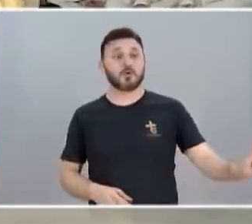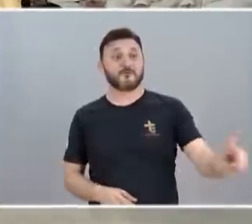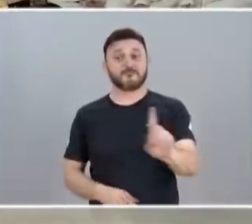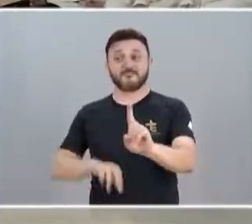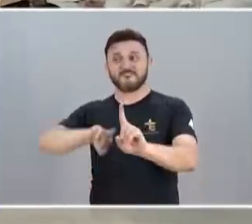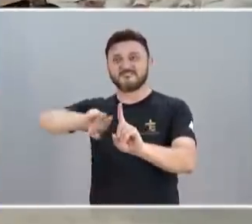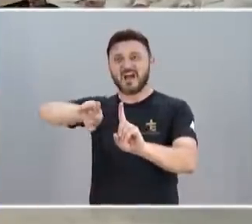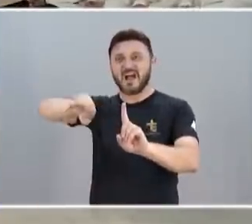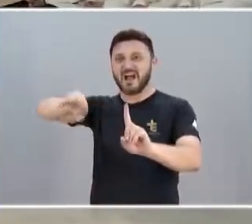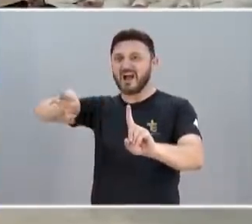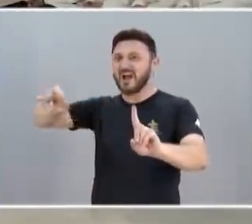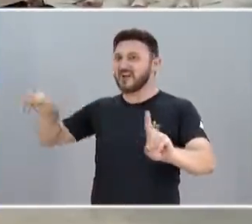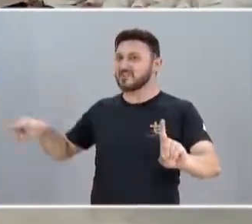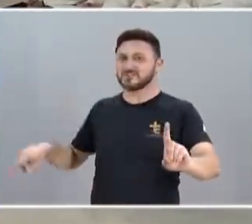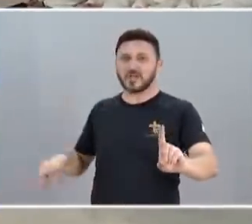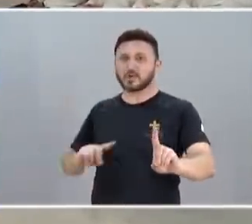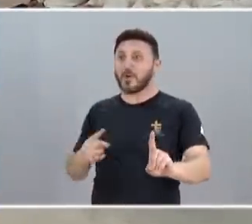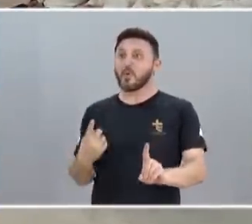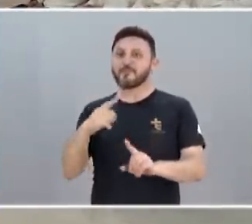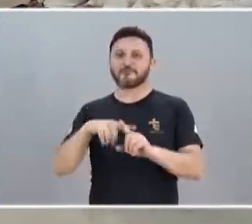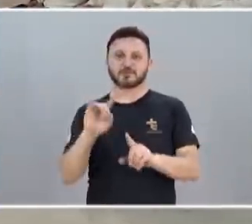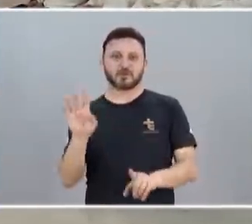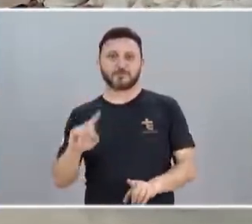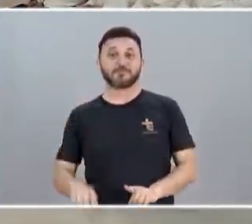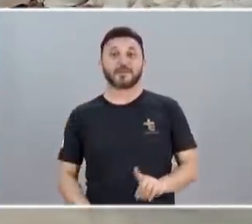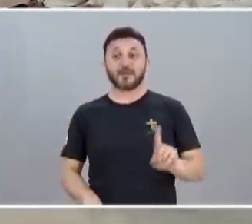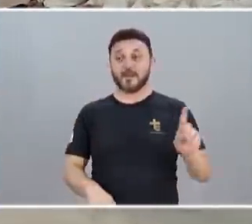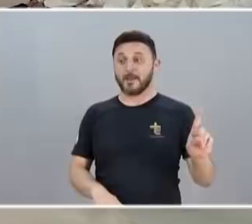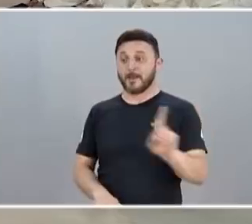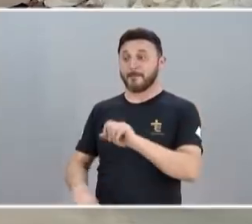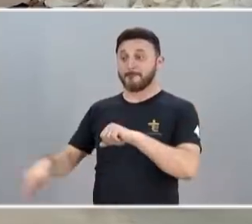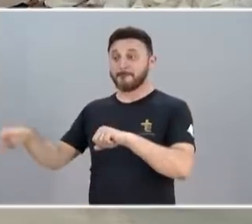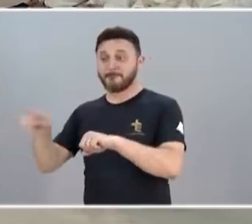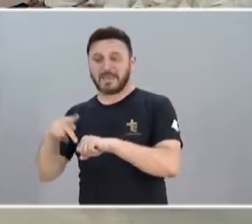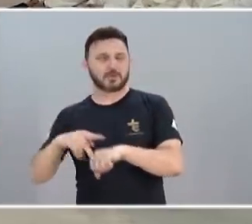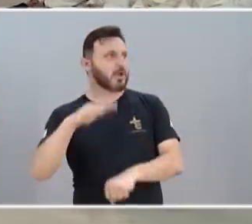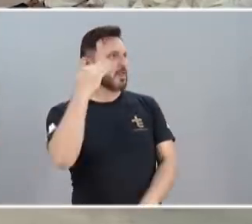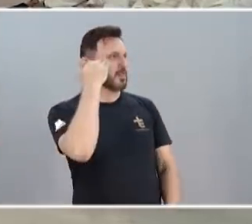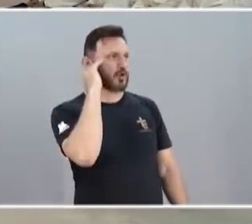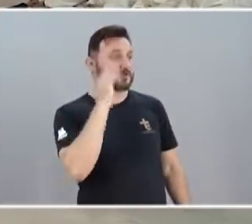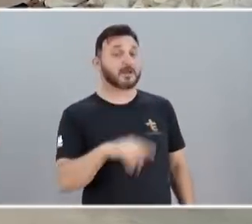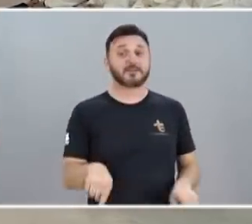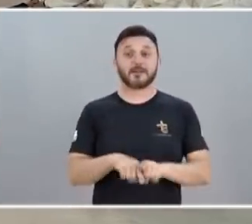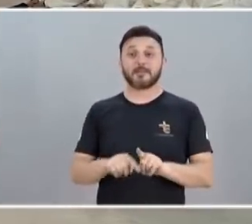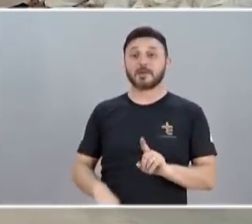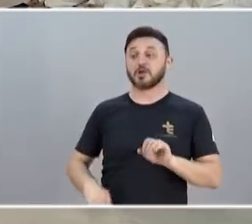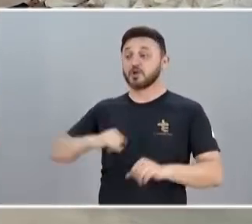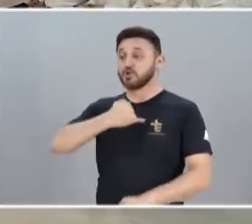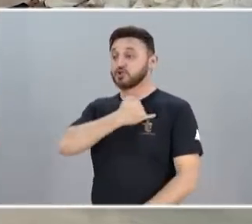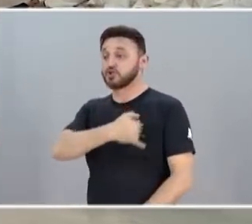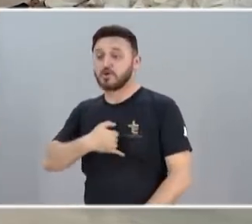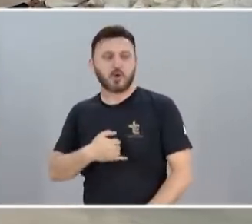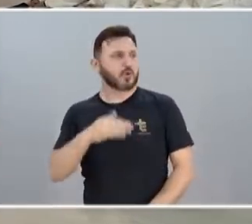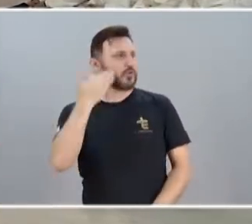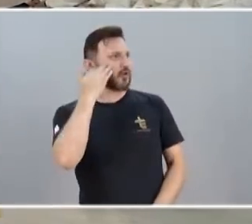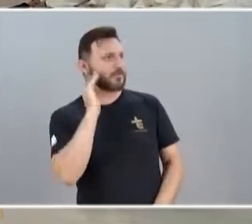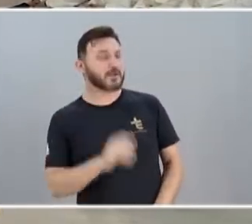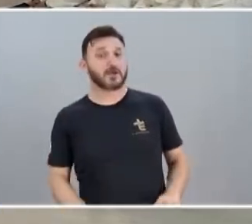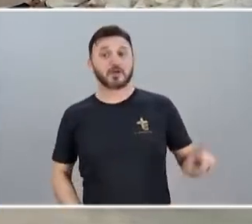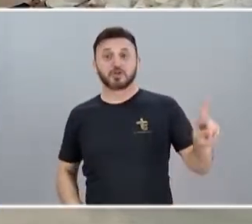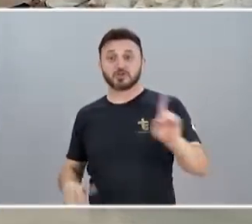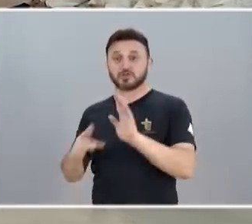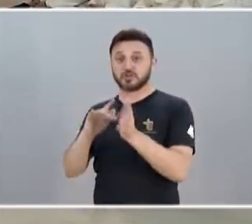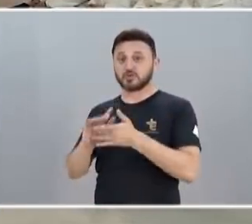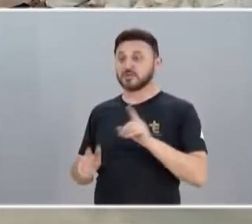Não é tão simples. Ele teve que aparecer a Pedro. Pedro não compreendeu. Apareceu a João. João não compreendeu. Disseram,